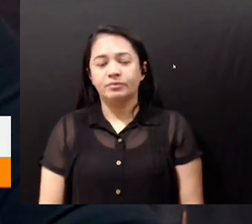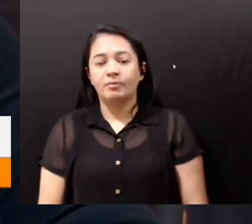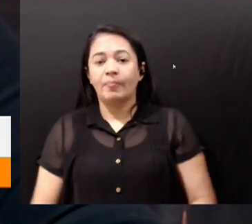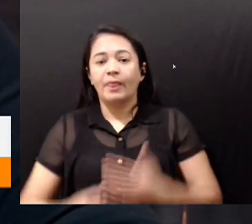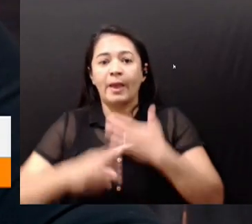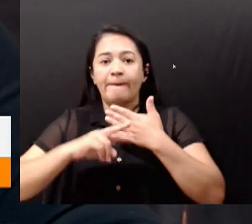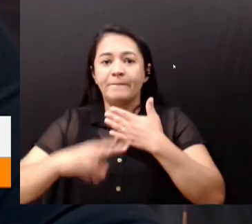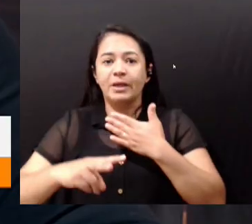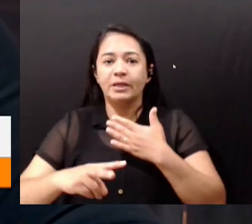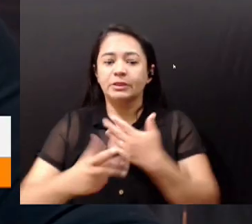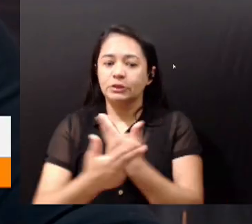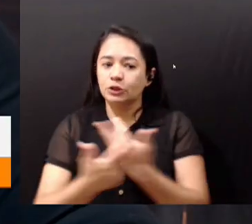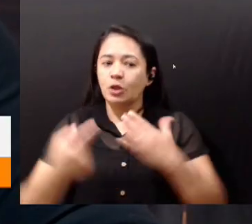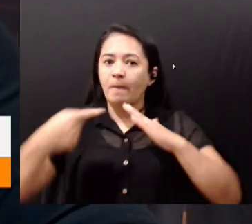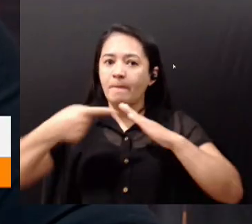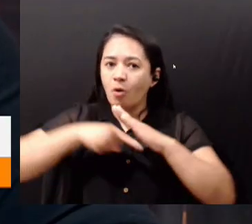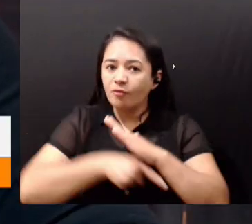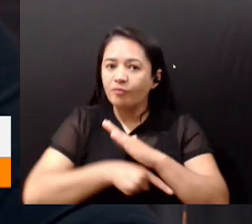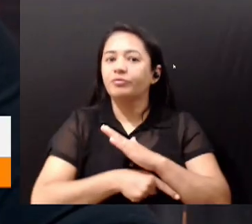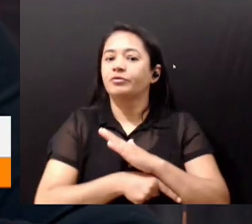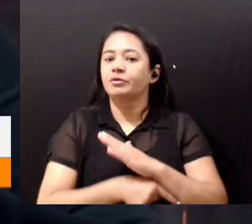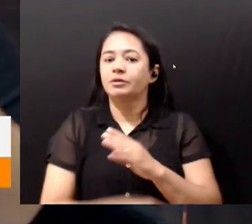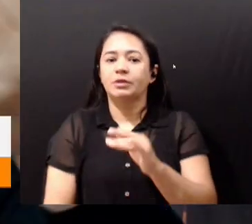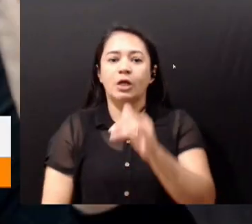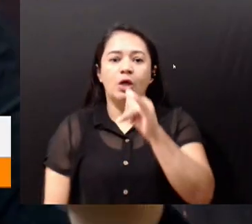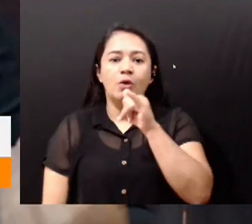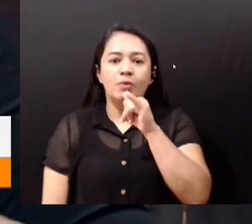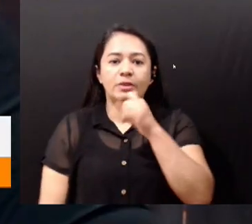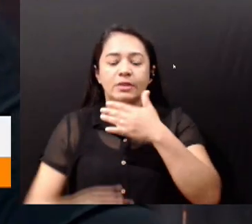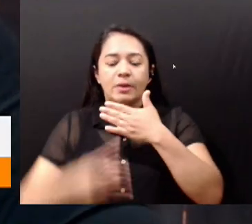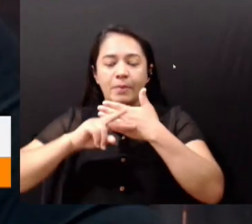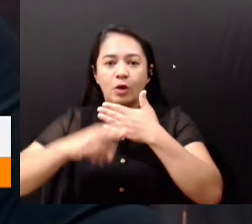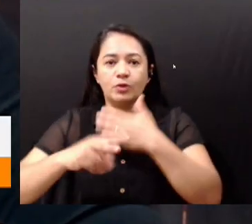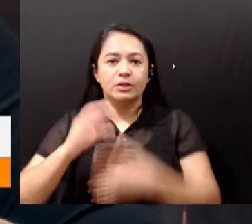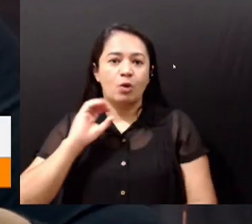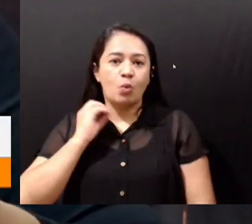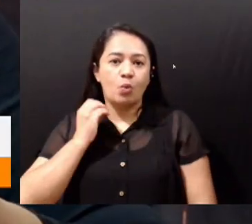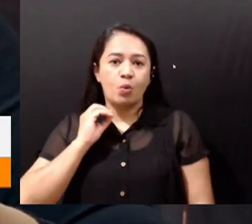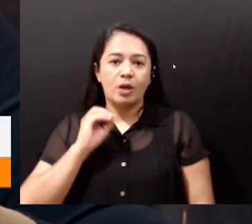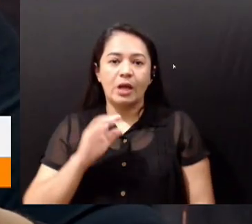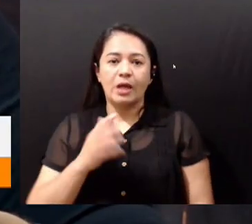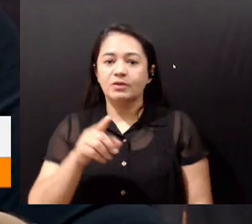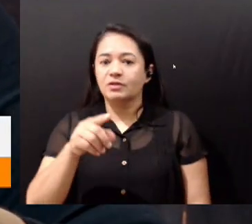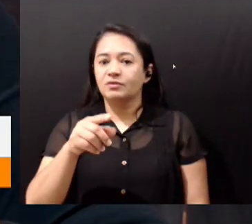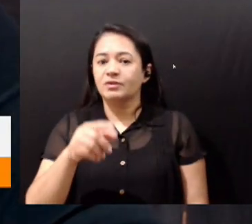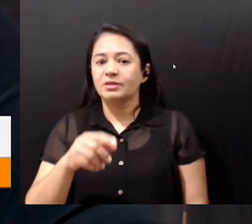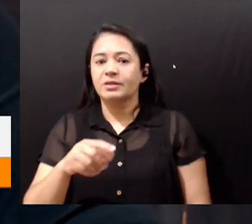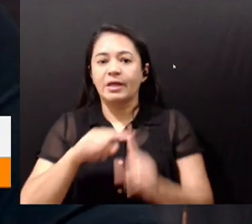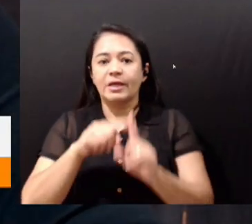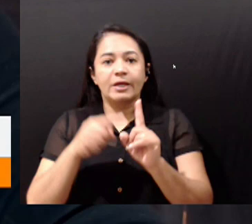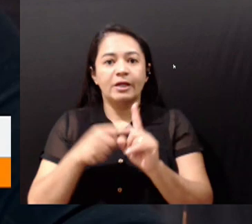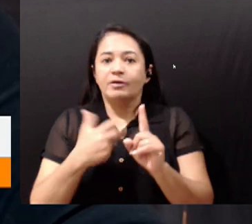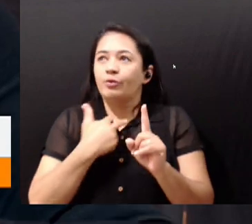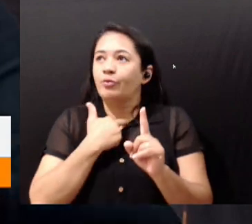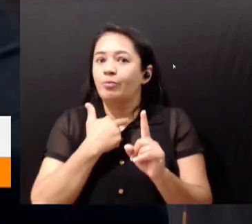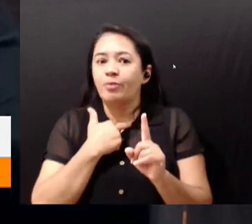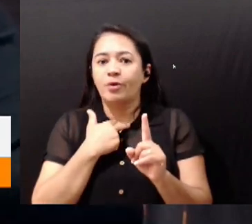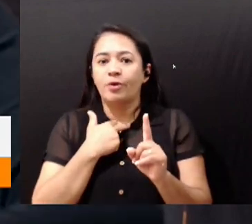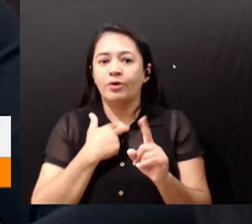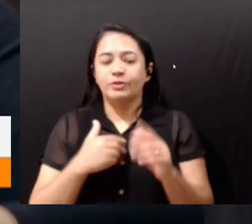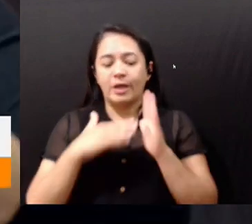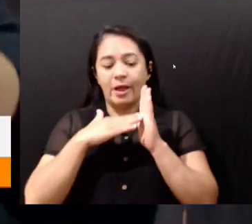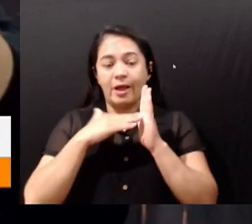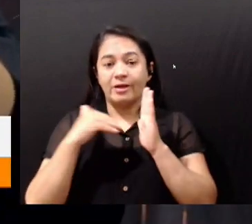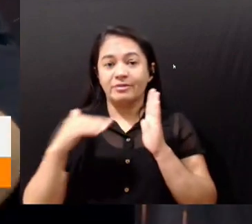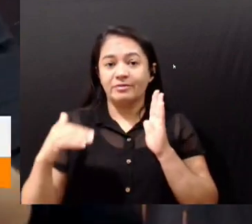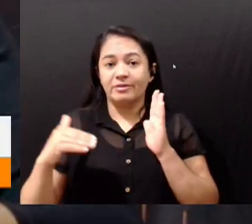profundas, né? Por exemplo, a consequência hormonal, de repente você não pode engravidar, né? A estética, você não consegue pôr